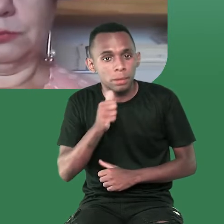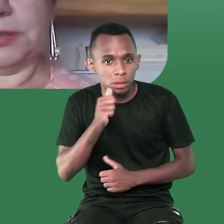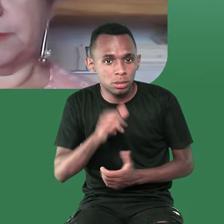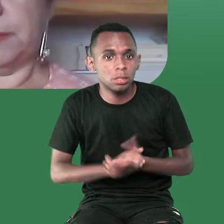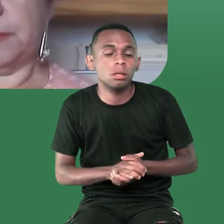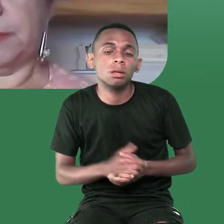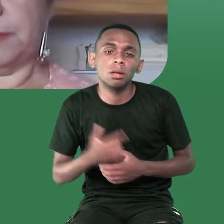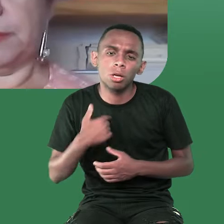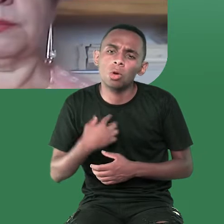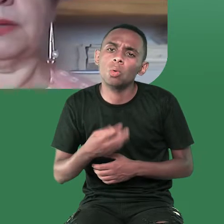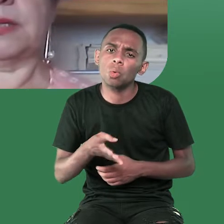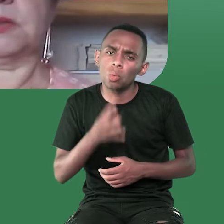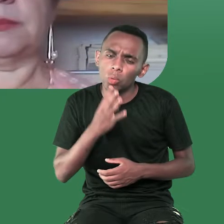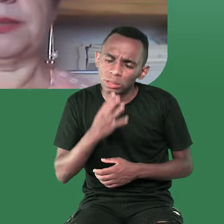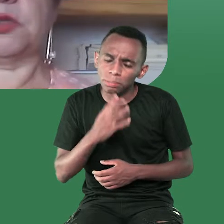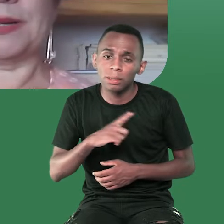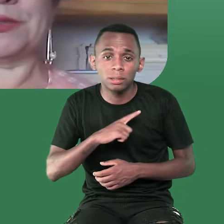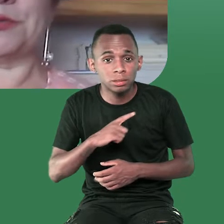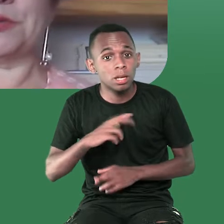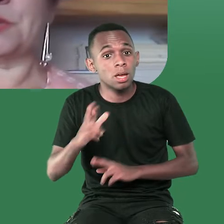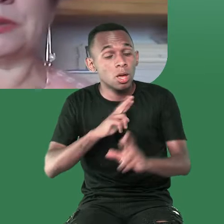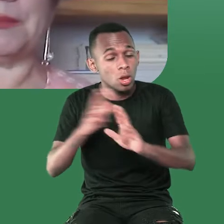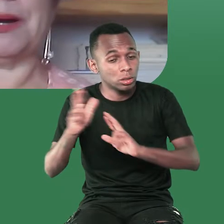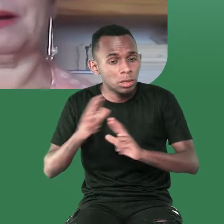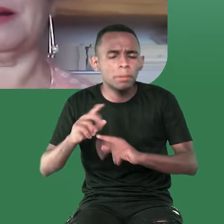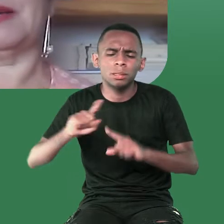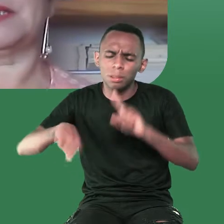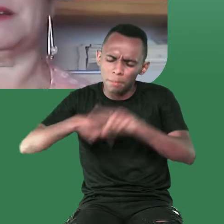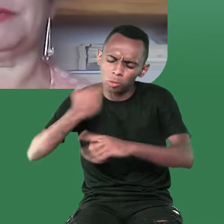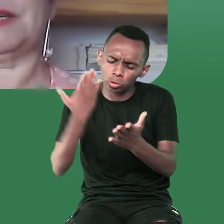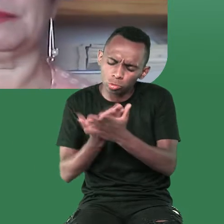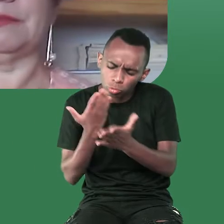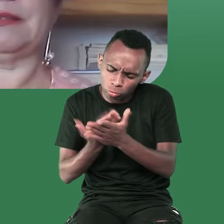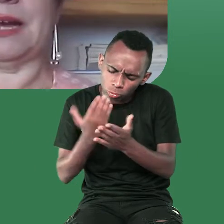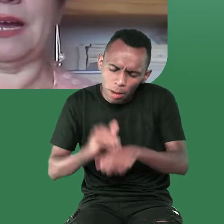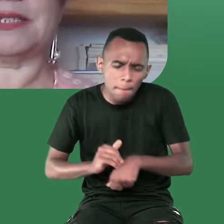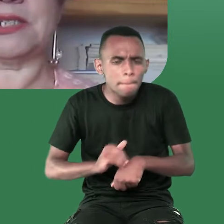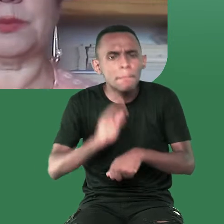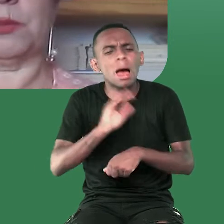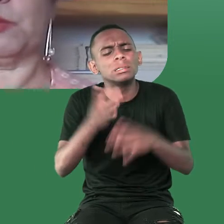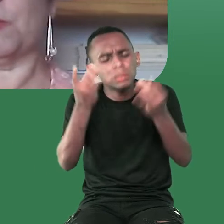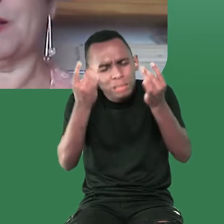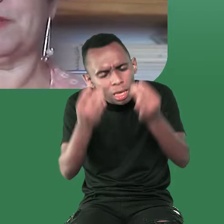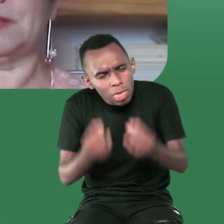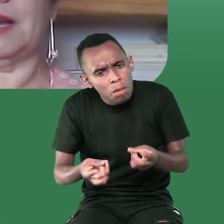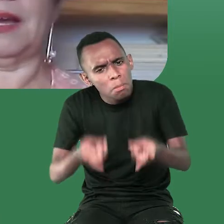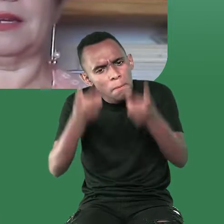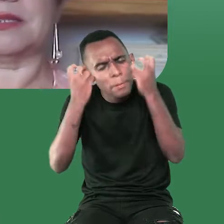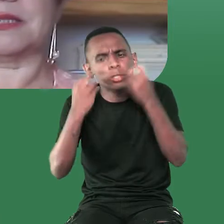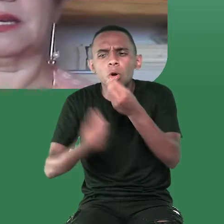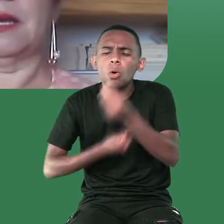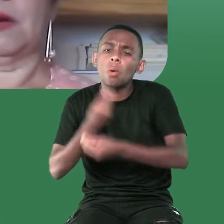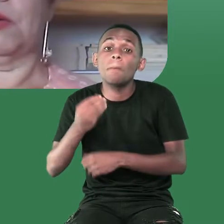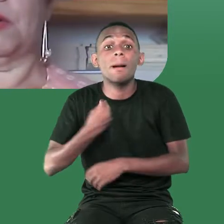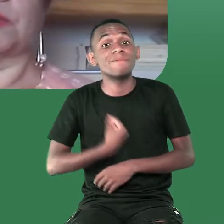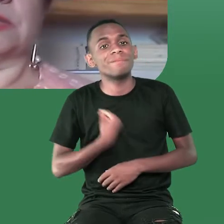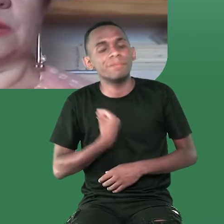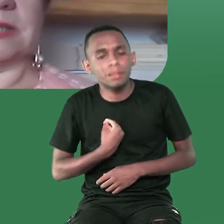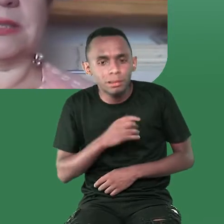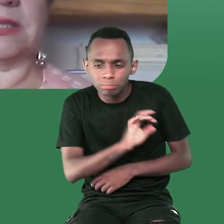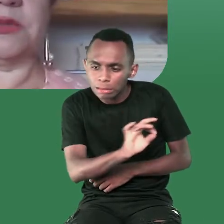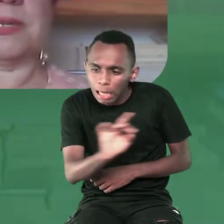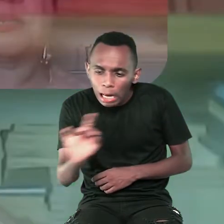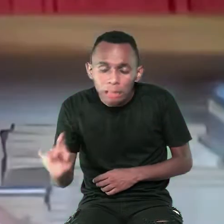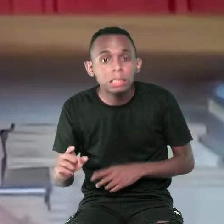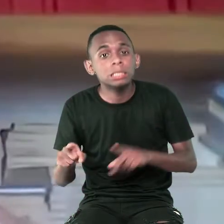tenho conhecimentos, também tenho relacionamentos, mas eu fui estudar mais, né, ver detalhes, né, sobre como é a vida delas, como